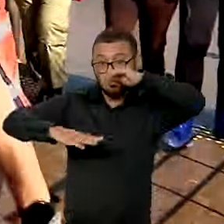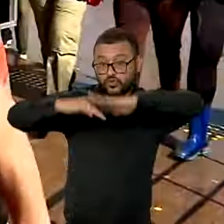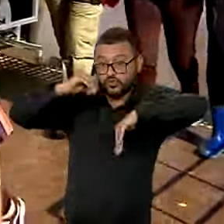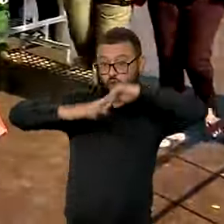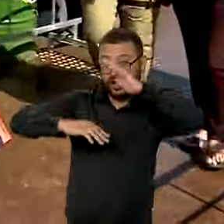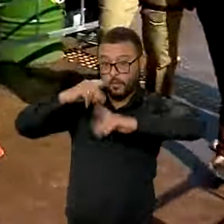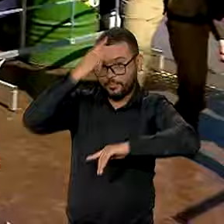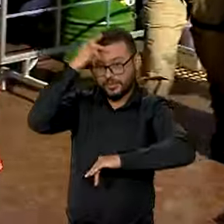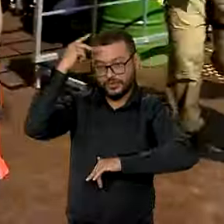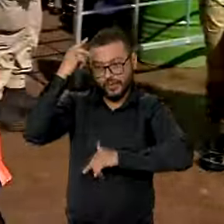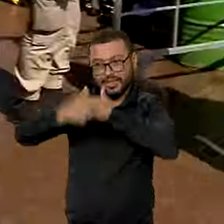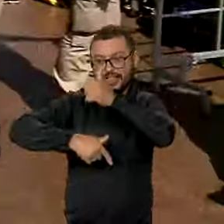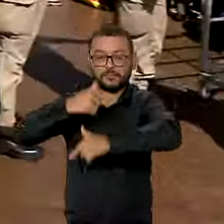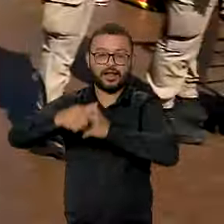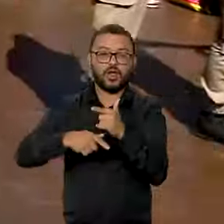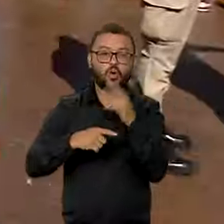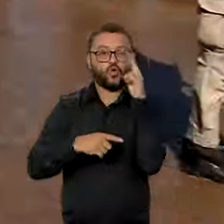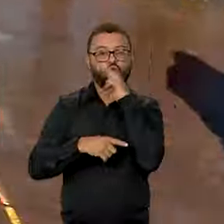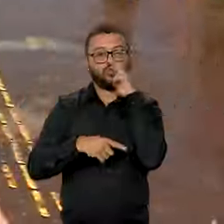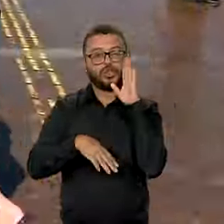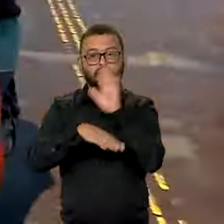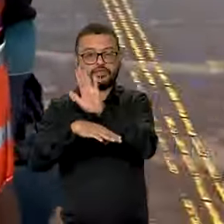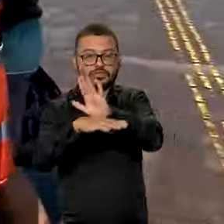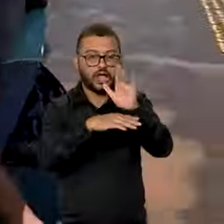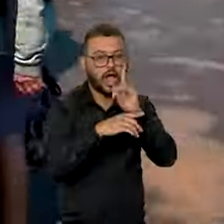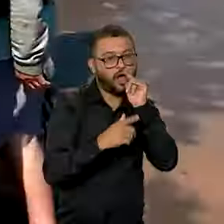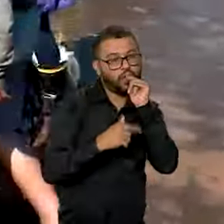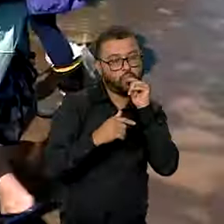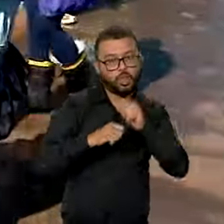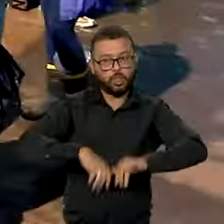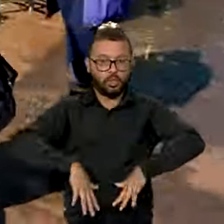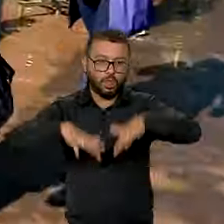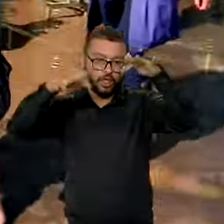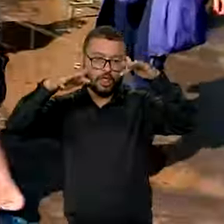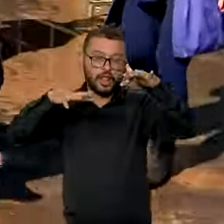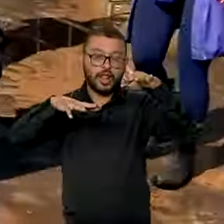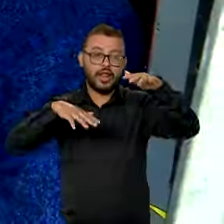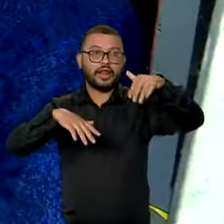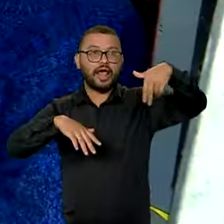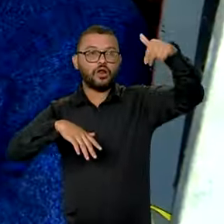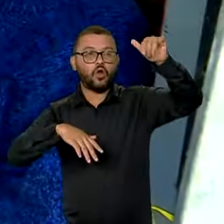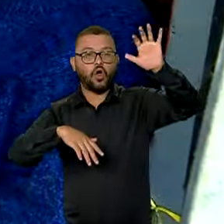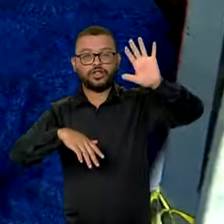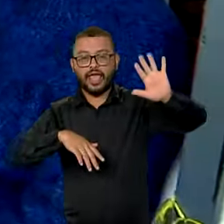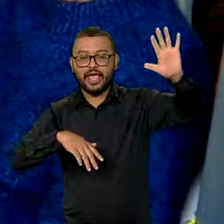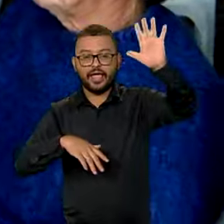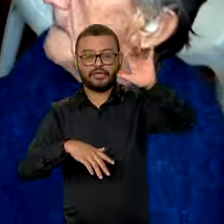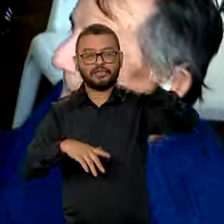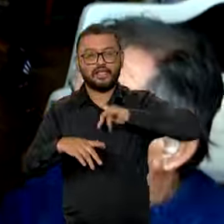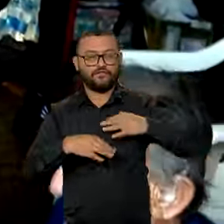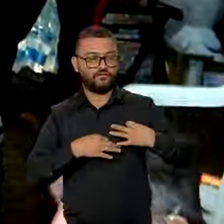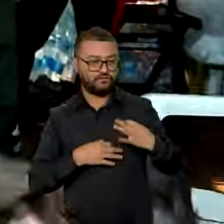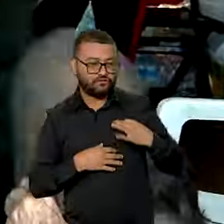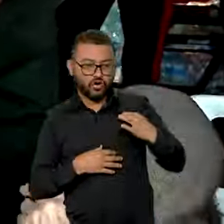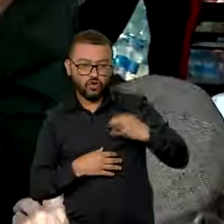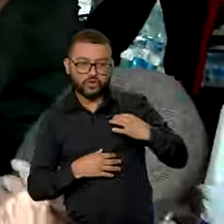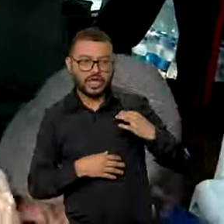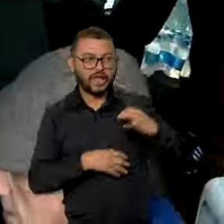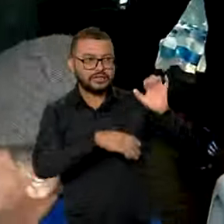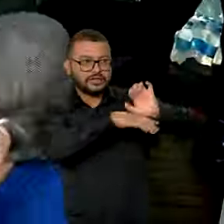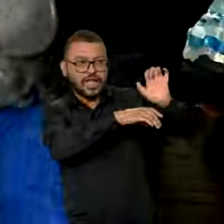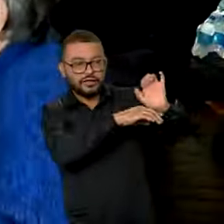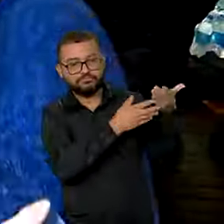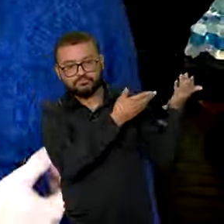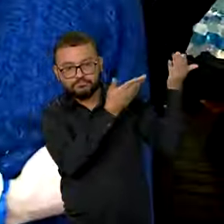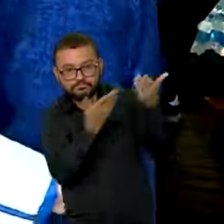de saúde participaram do socorro aos atingidos pelas enchentes. A região Nordeste, com voluntários vindos de 8 estados, é a que